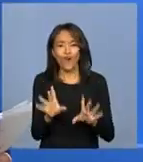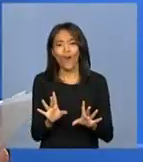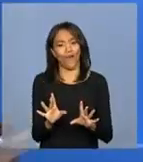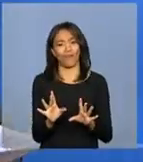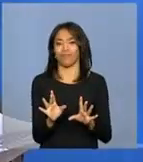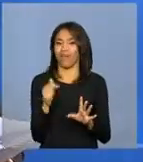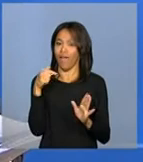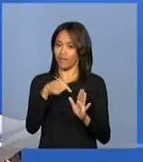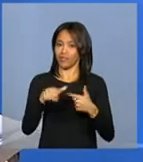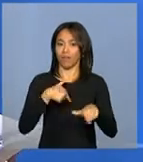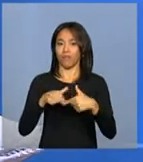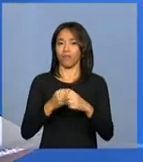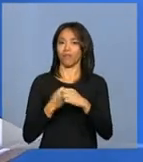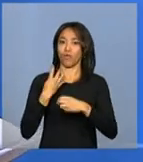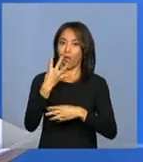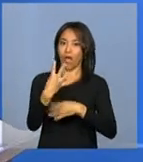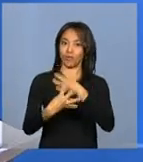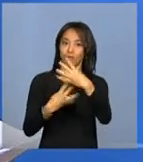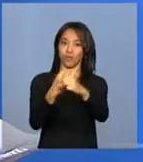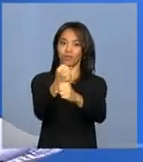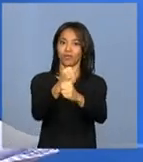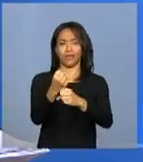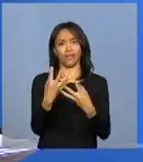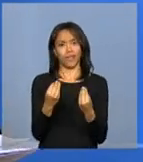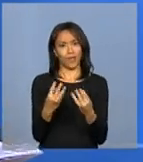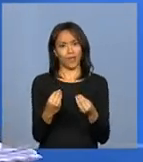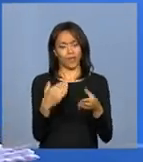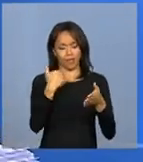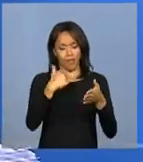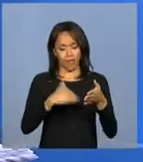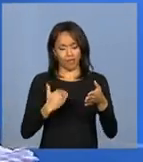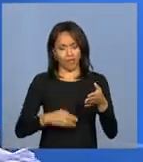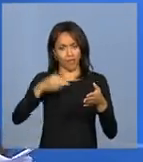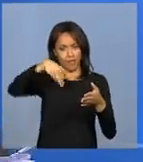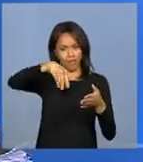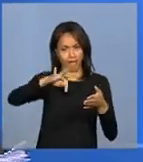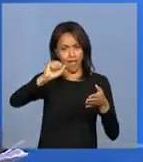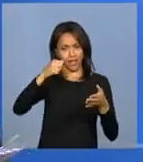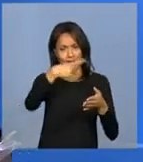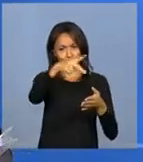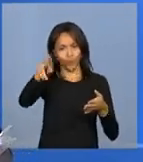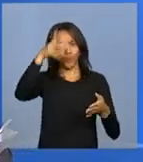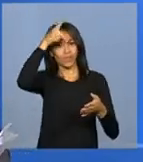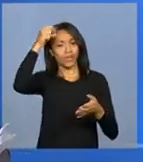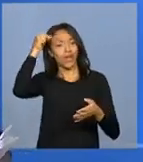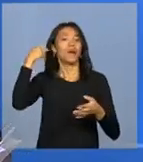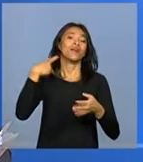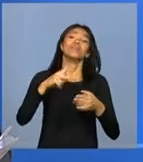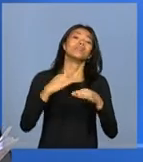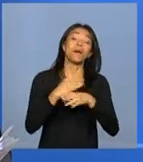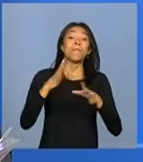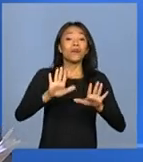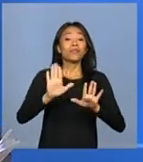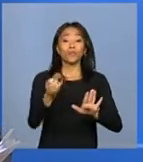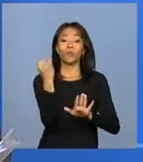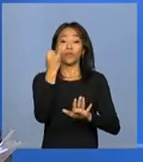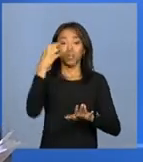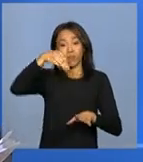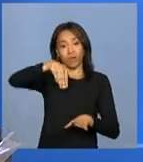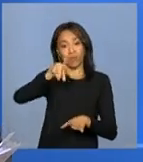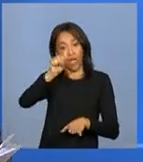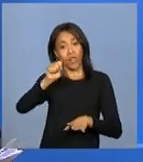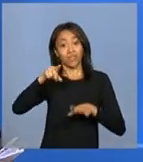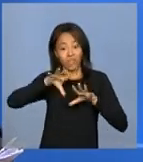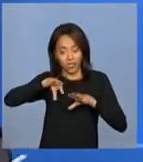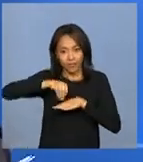essas não tem muita meta a ser cumprida aí na sua cidade no seu município Mas o importante o creme dessa levando toda essa